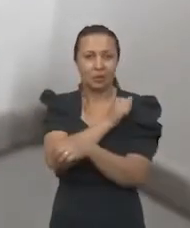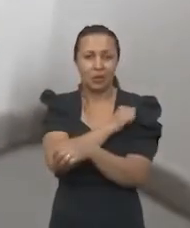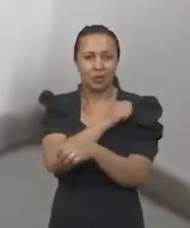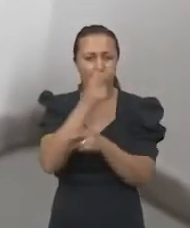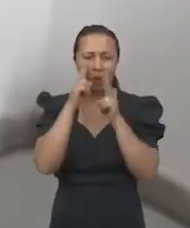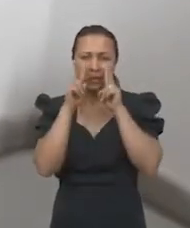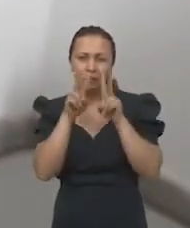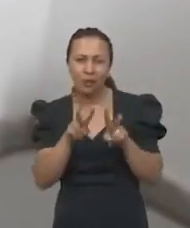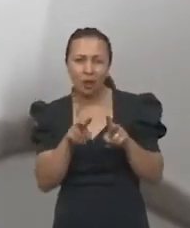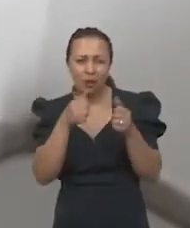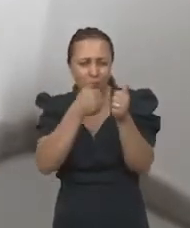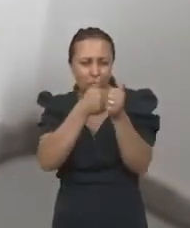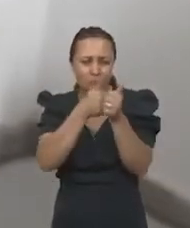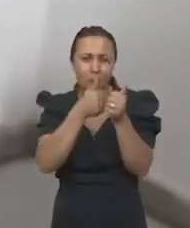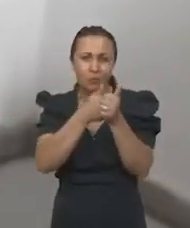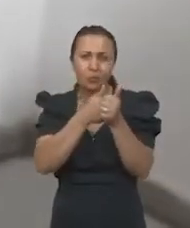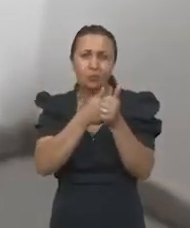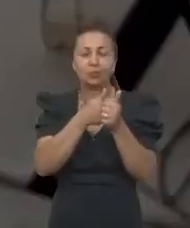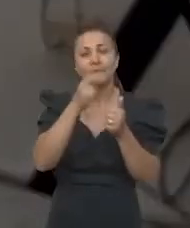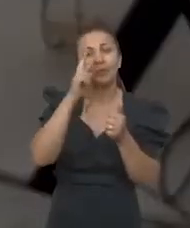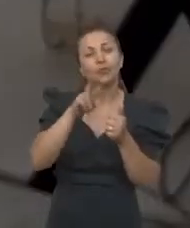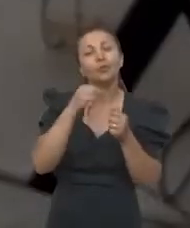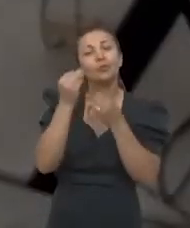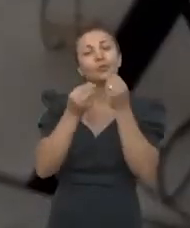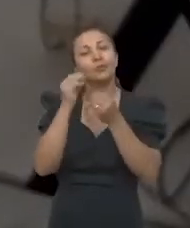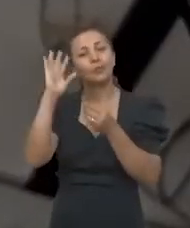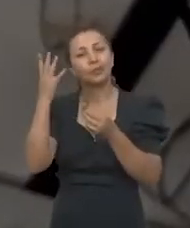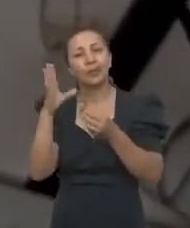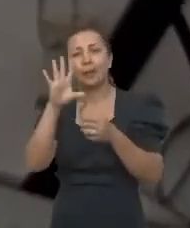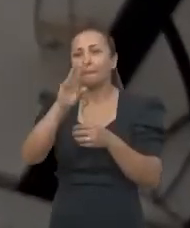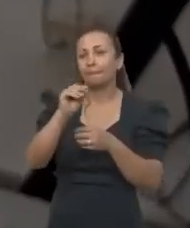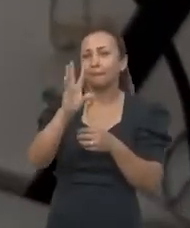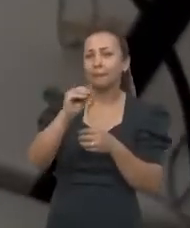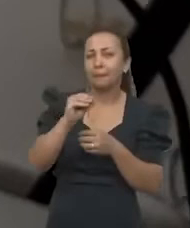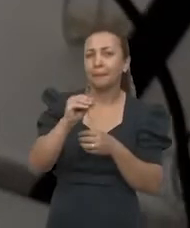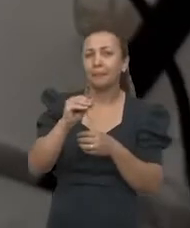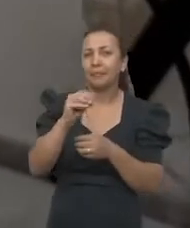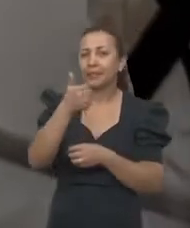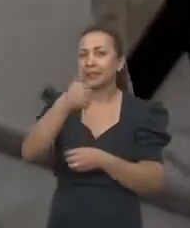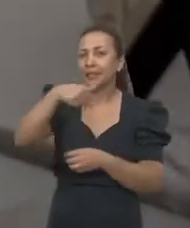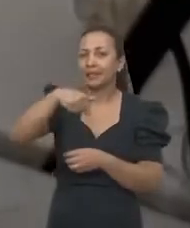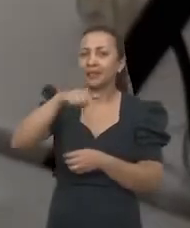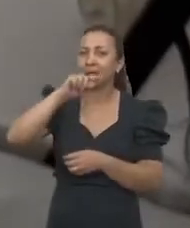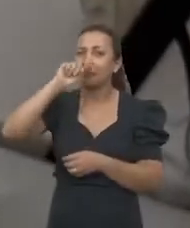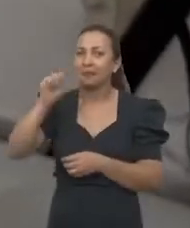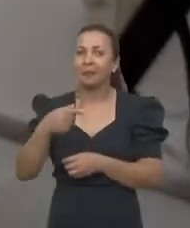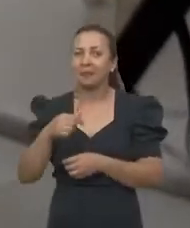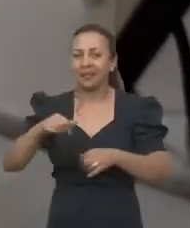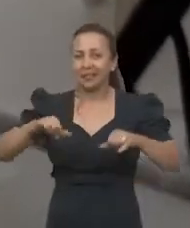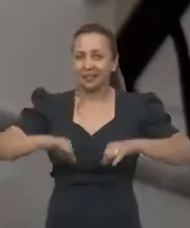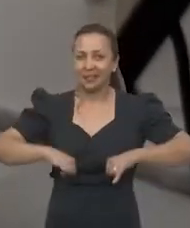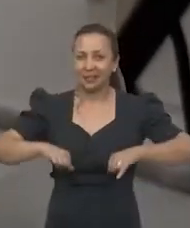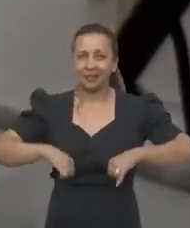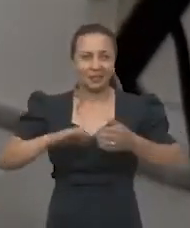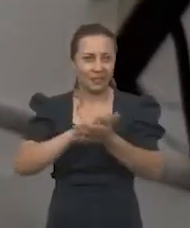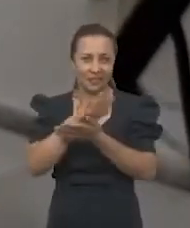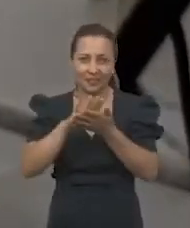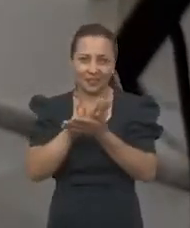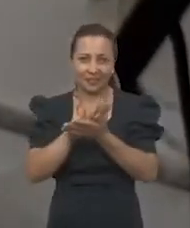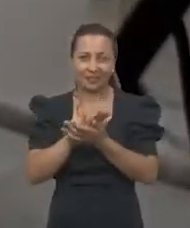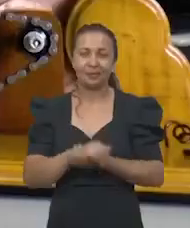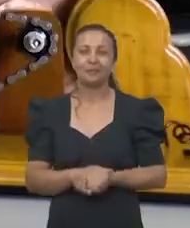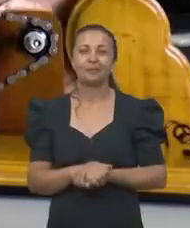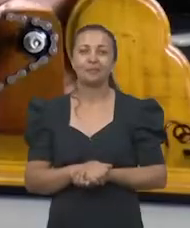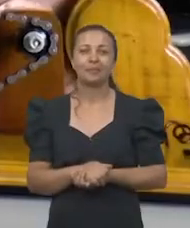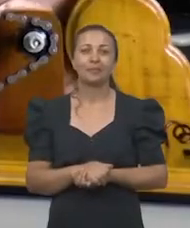com ela e possam ver o efeito, ou seja, pegar aí 17 mil volts sem sofrer nenhum